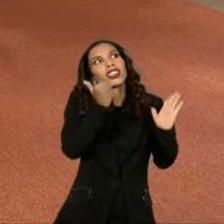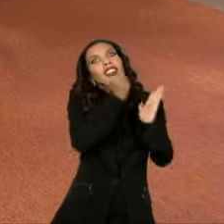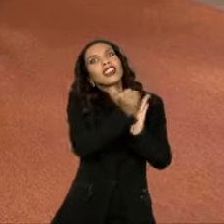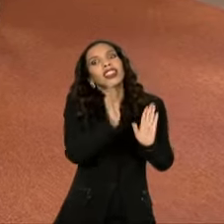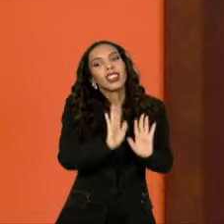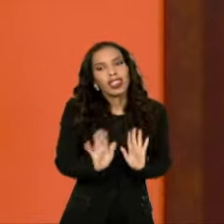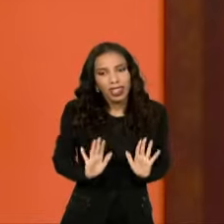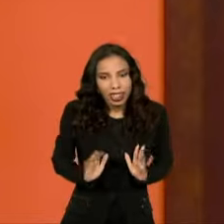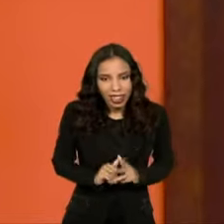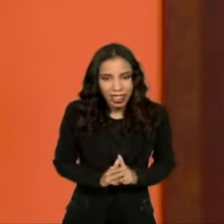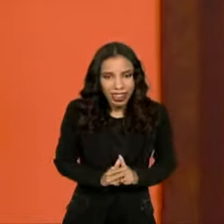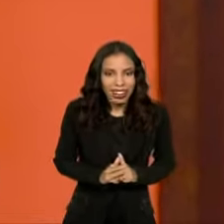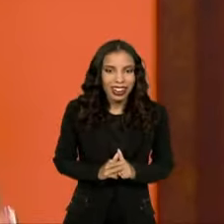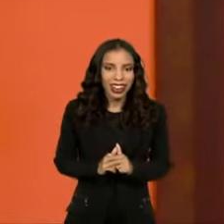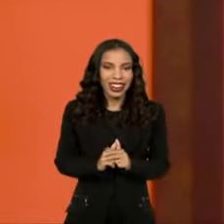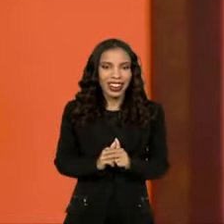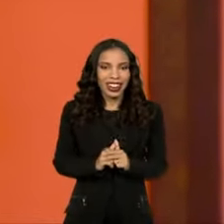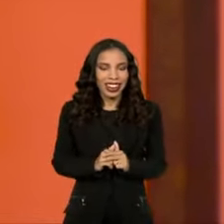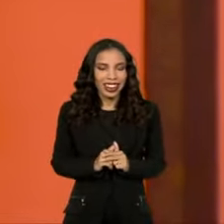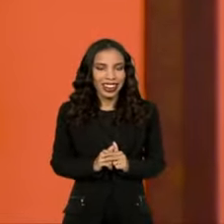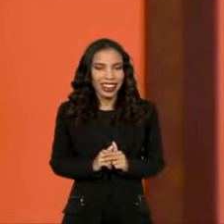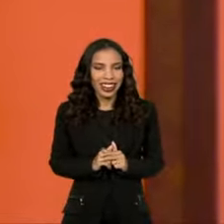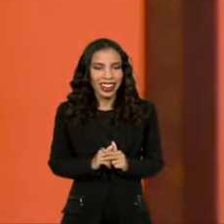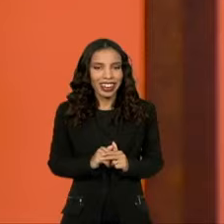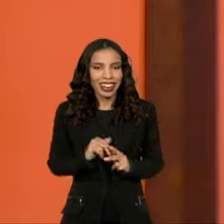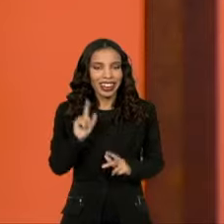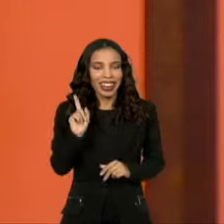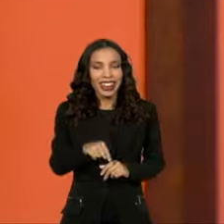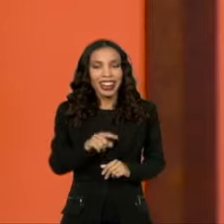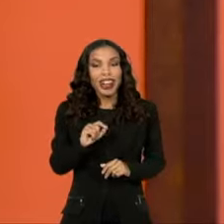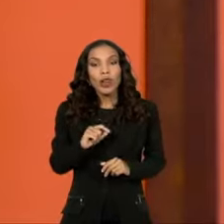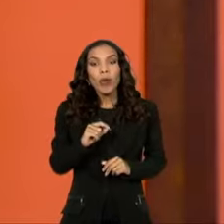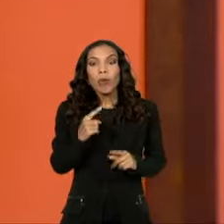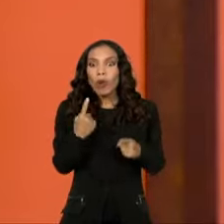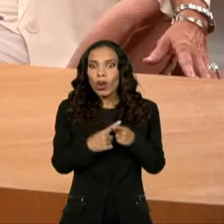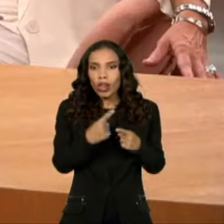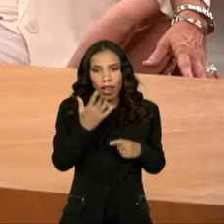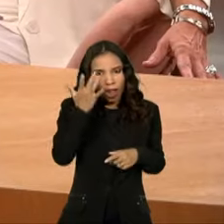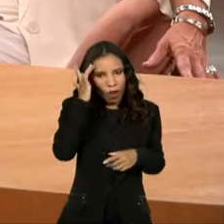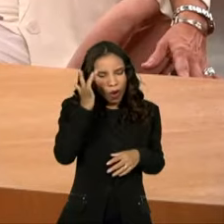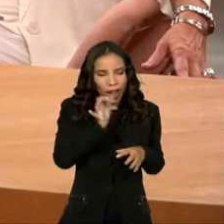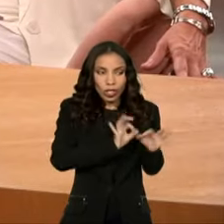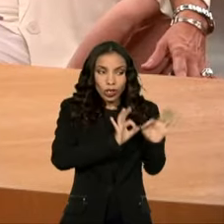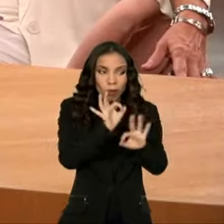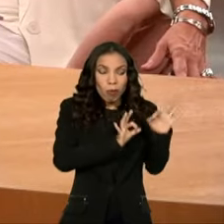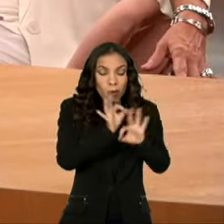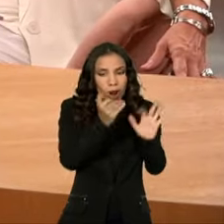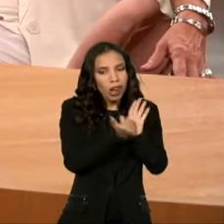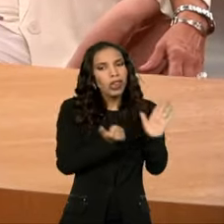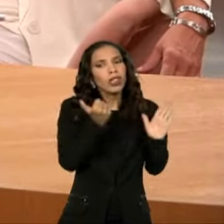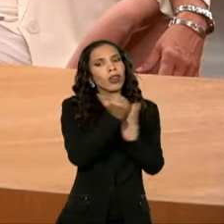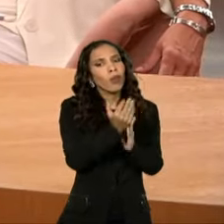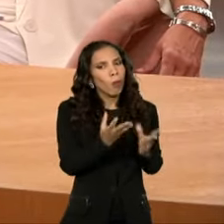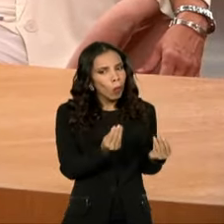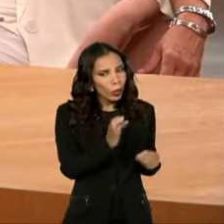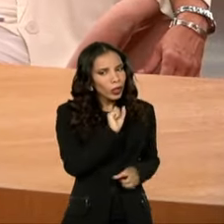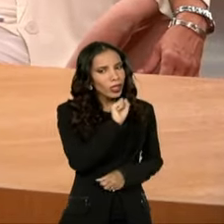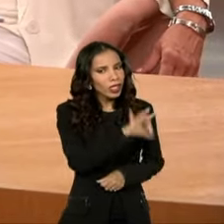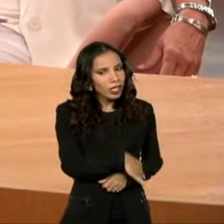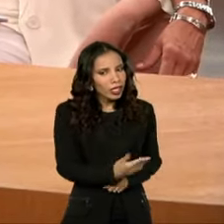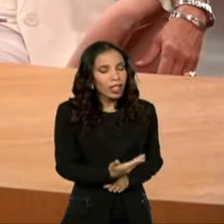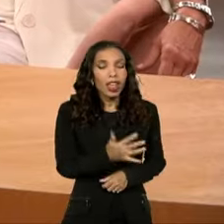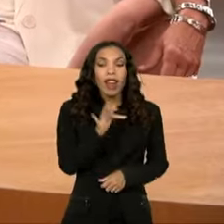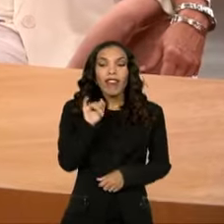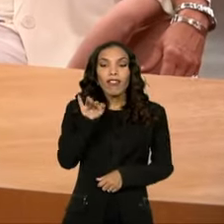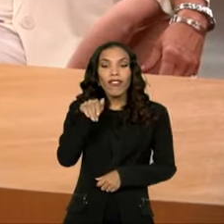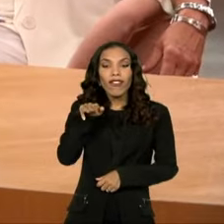Fátima, você vai vir hoje de novo, meu Deus do céu, né? Mas eu acho que você quadrigêmeos, porque tanta coisa que tá de projeto é que você vai contar pra gente daqui a pouco. Agora, Fátima,